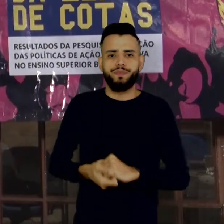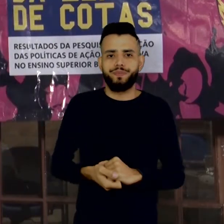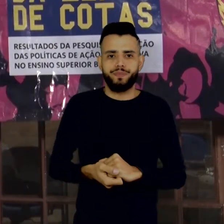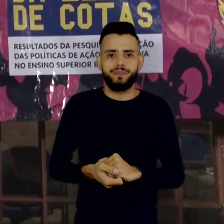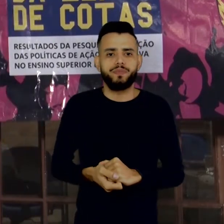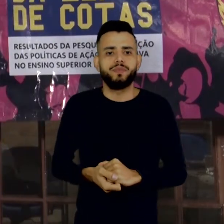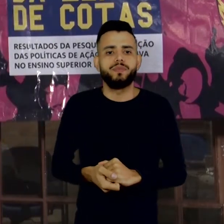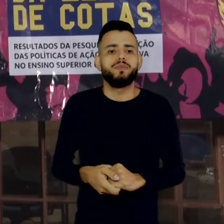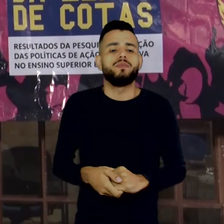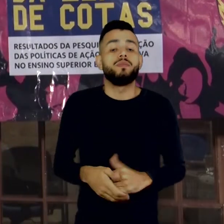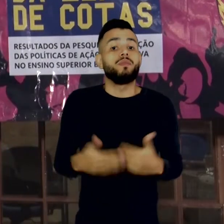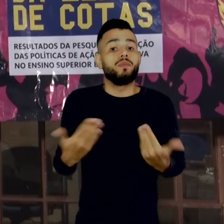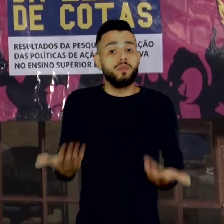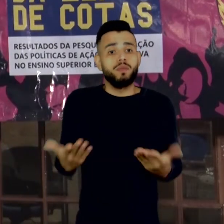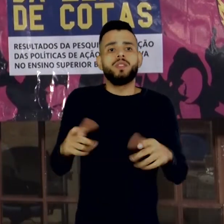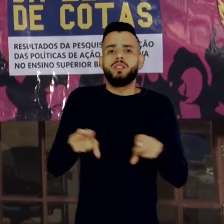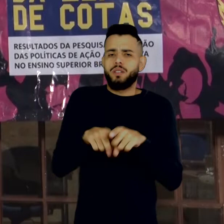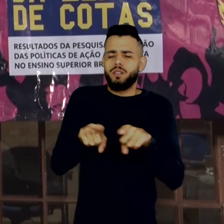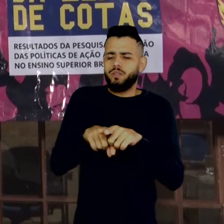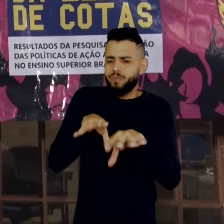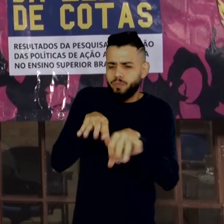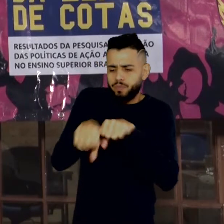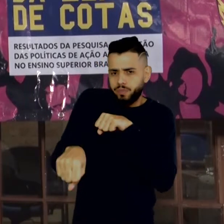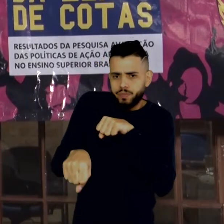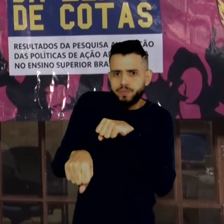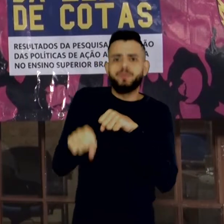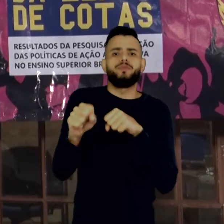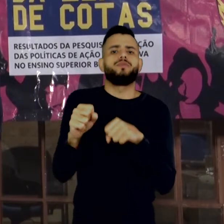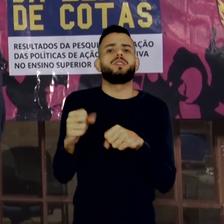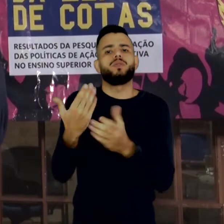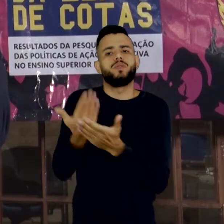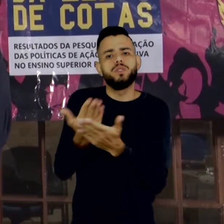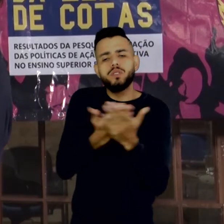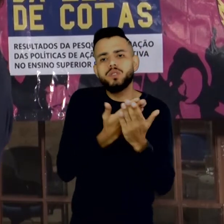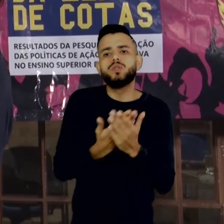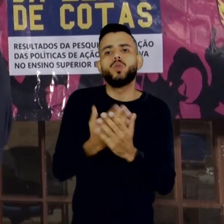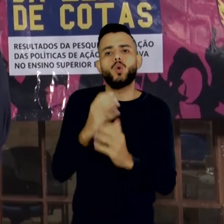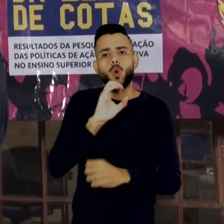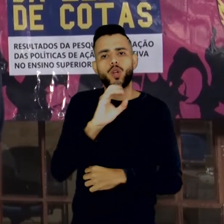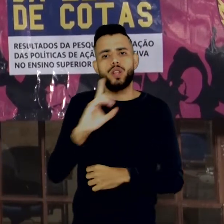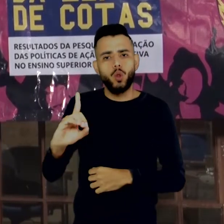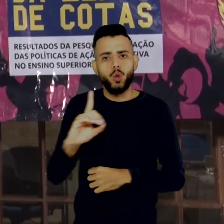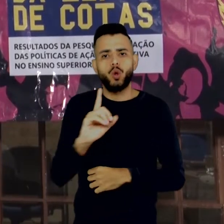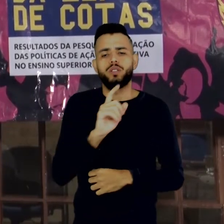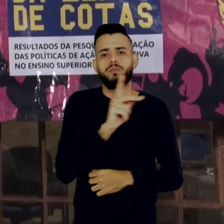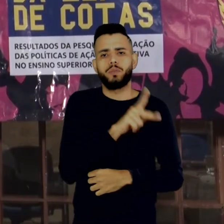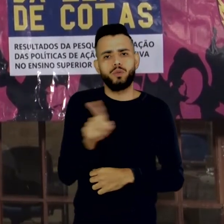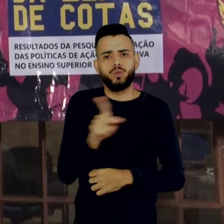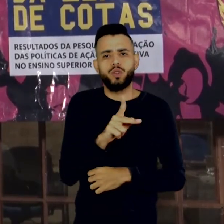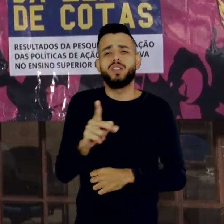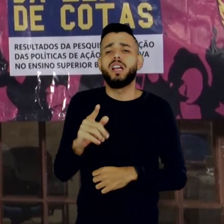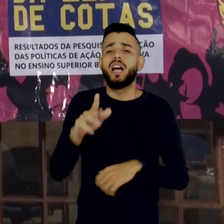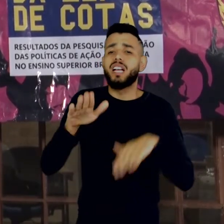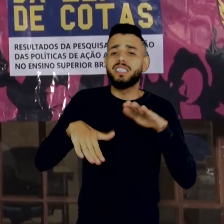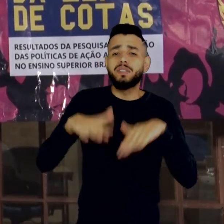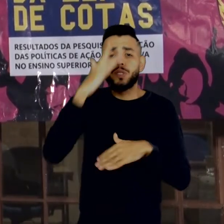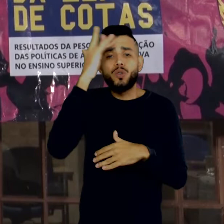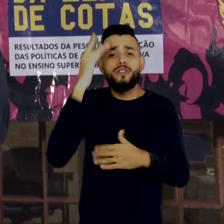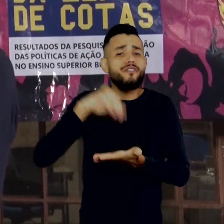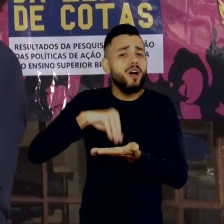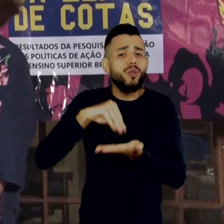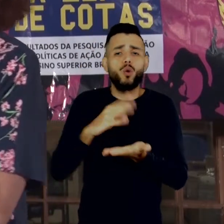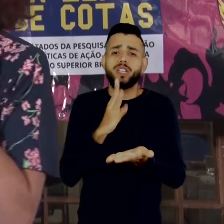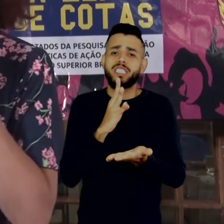Desenvolver programas de formação para os coordenadores e outros docentes. Há muito desconhecimento da lei de cotas, das políticas de